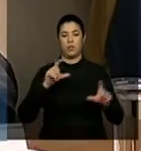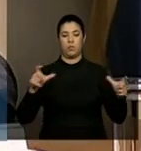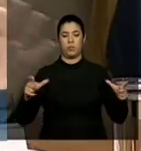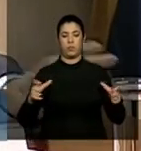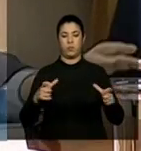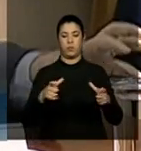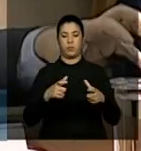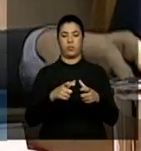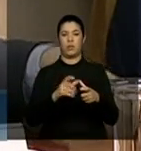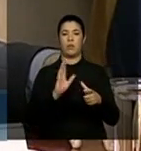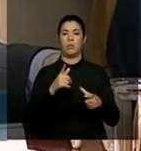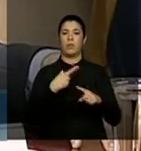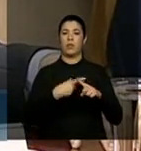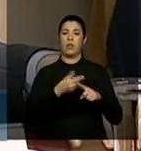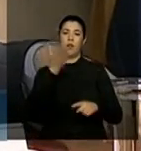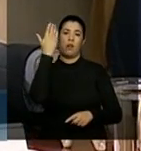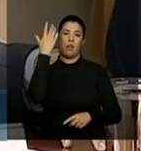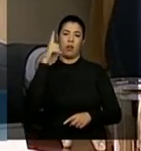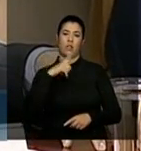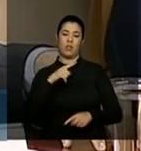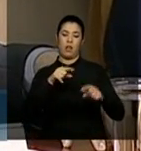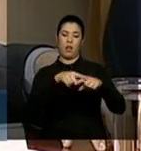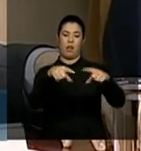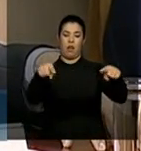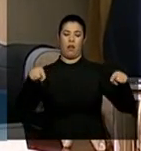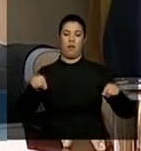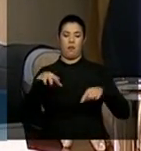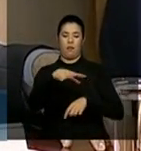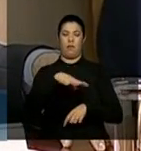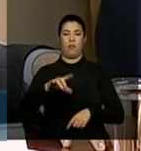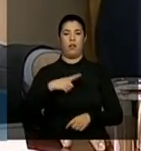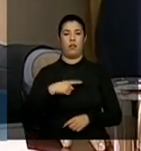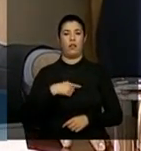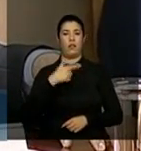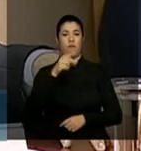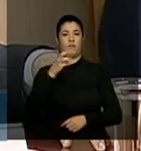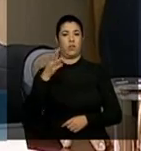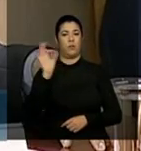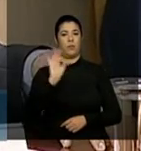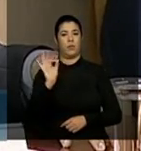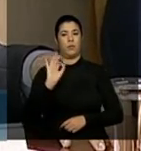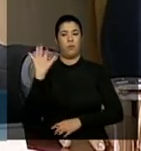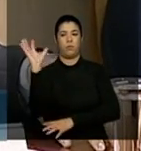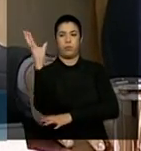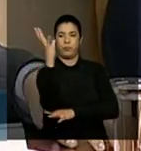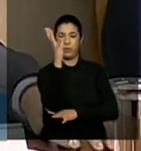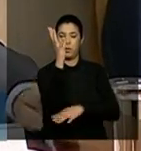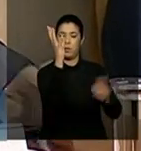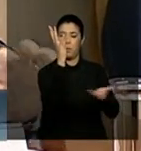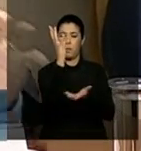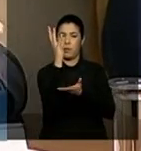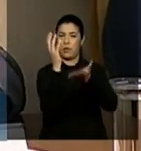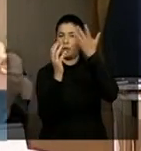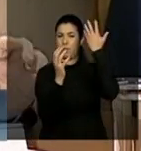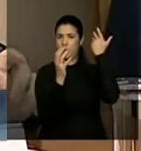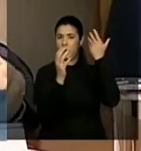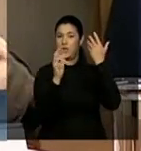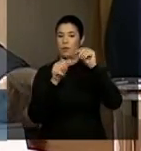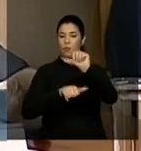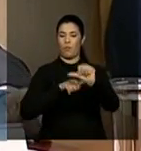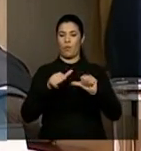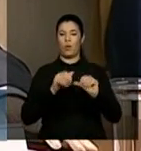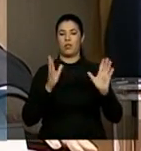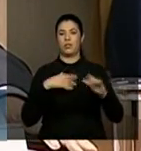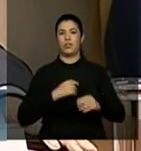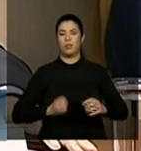23% da área que já foi desflorestada da Amazônia brasileira está se tornando floresta. E disso nós temos um percentual